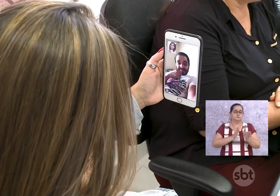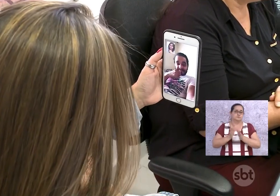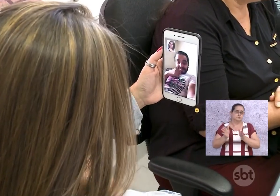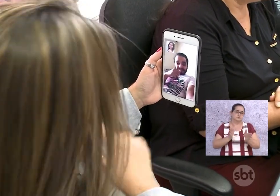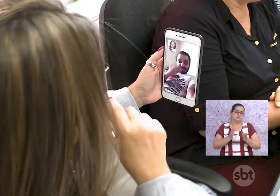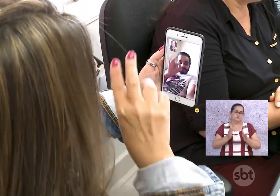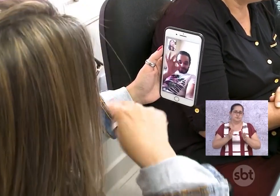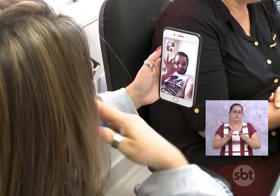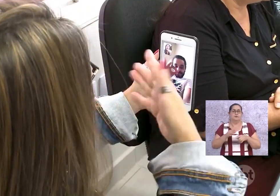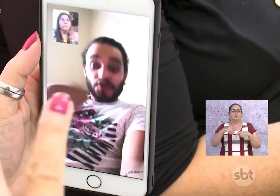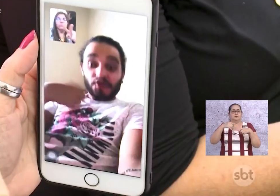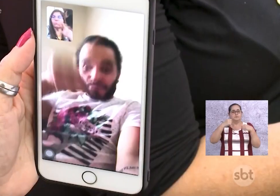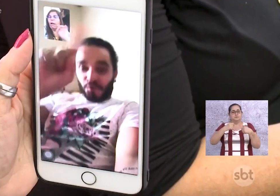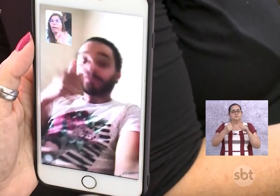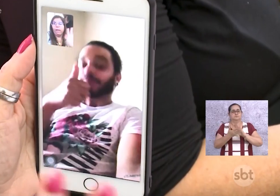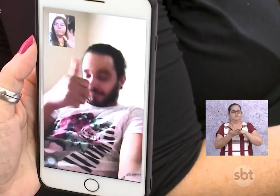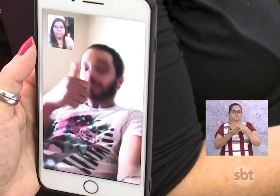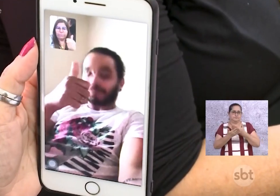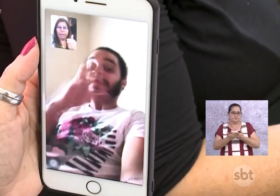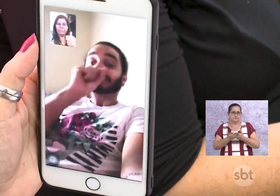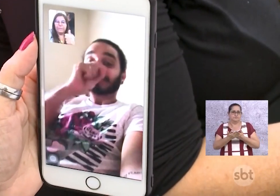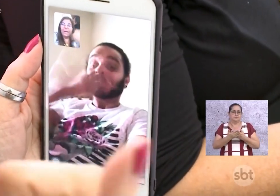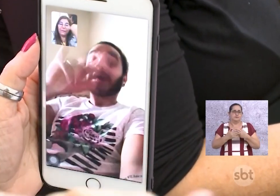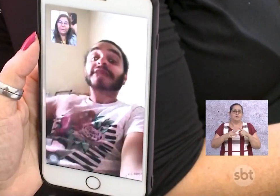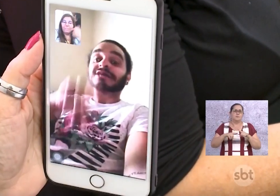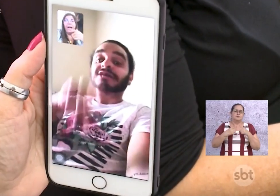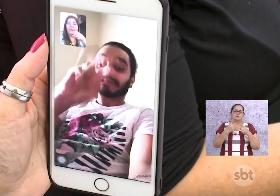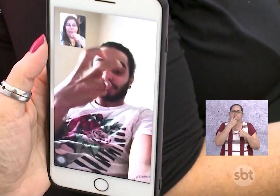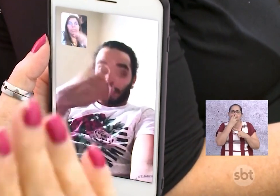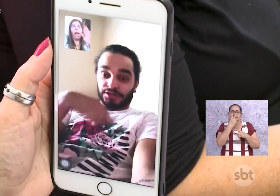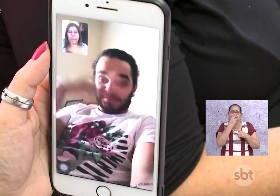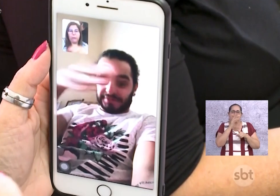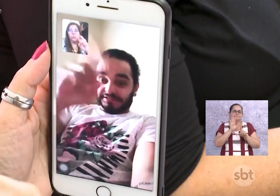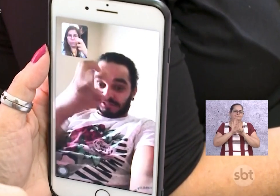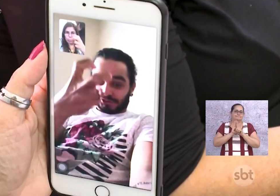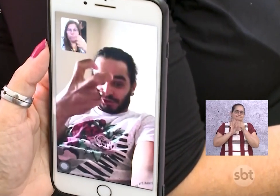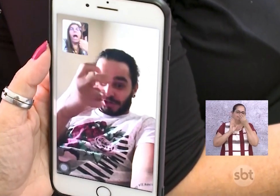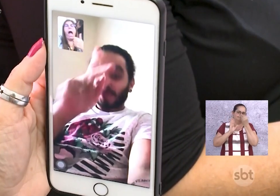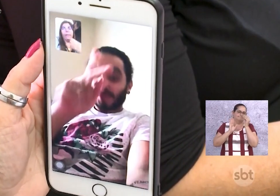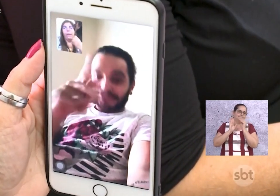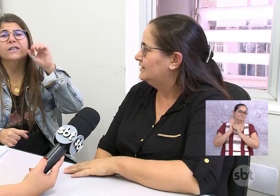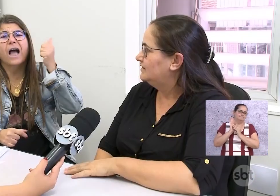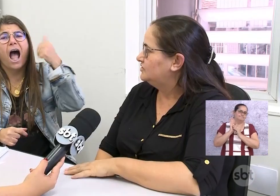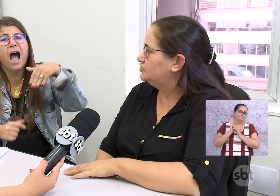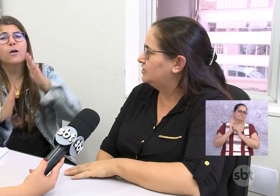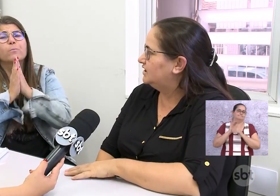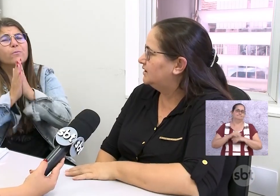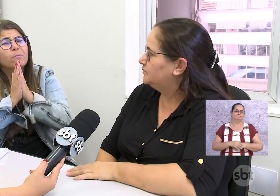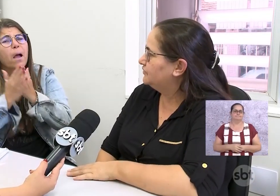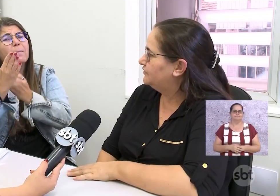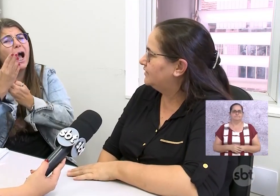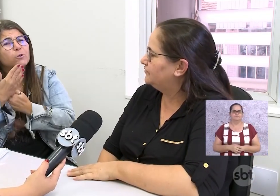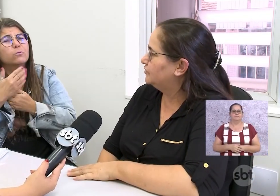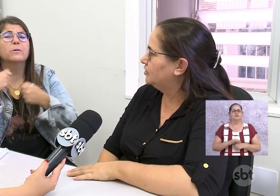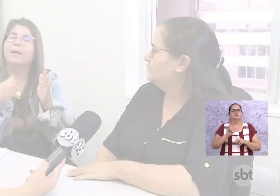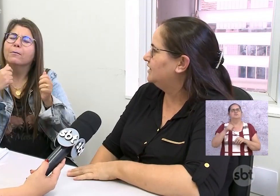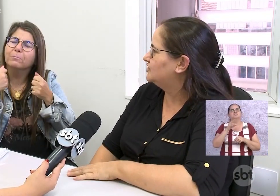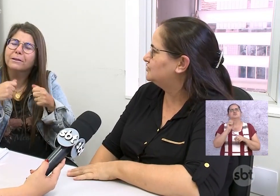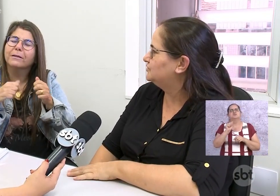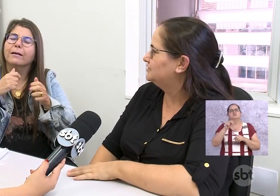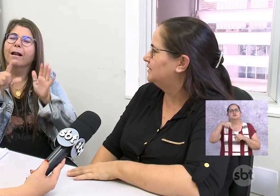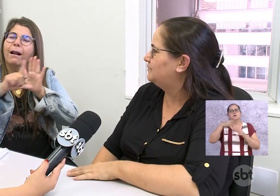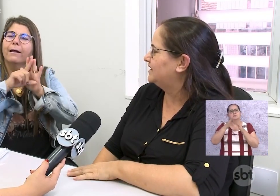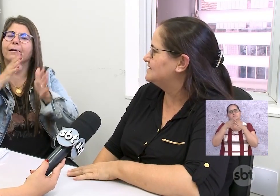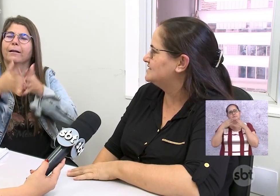deficiência a esses serviços básicos. Mas parece que essa lei não está sendo cumprida. Jean, por favor,